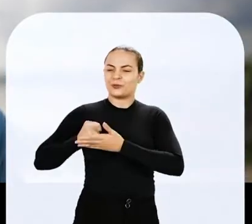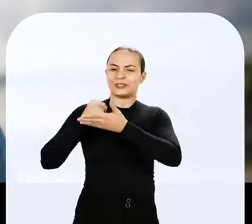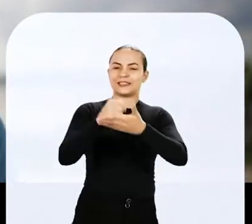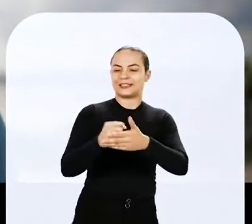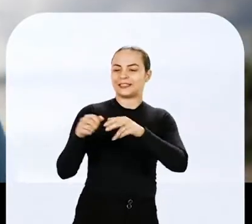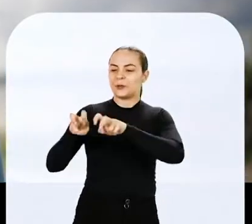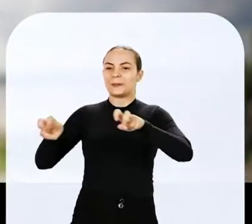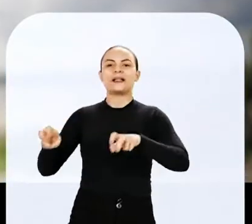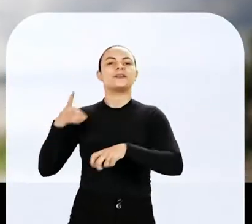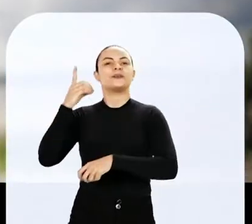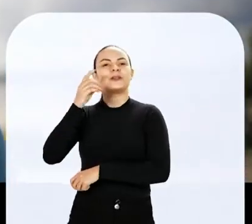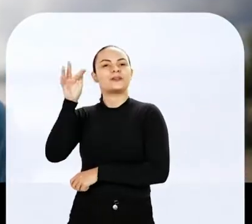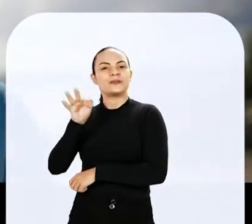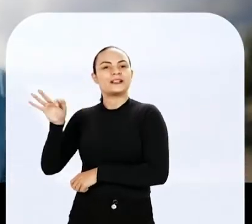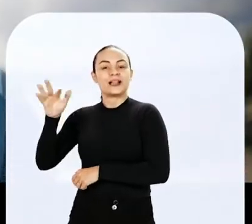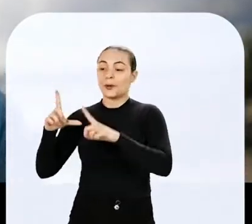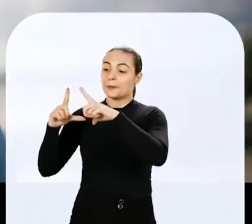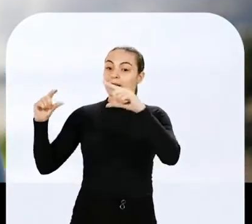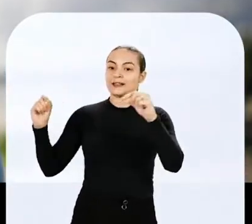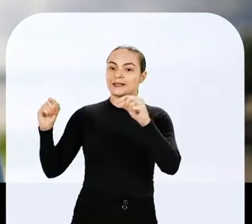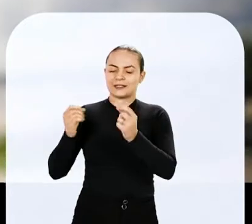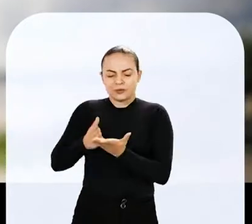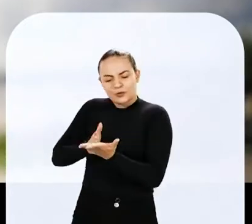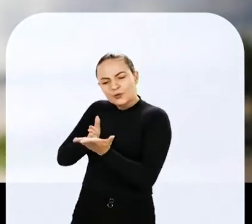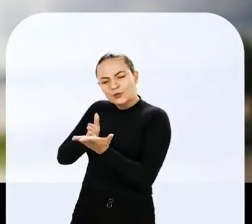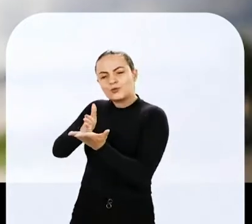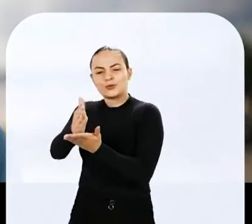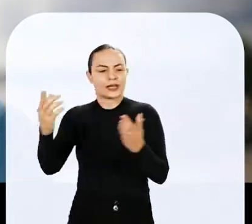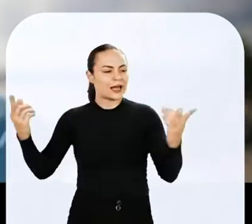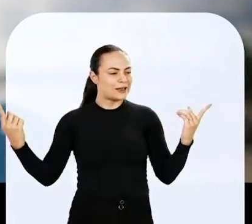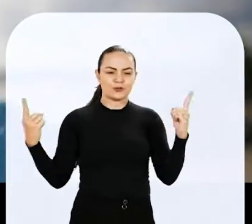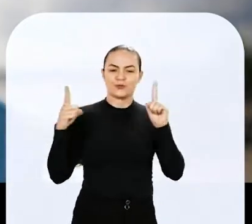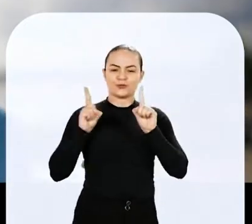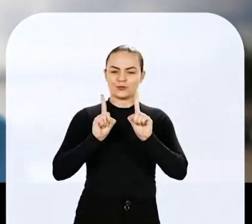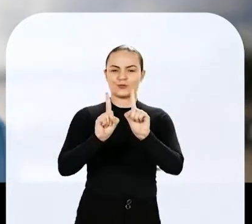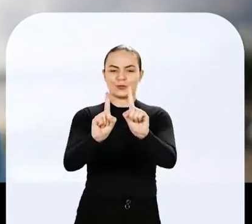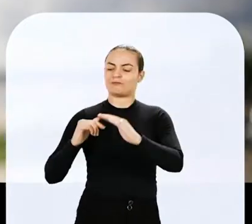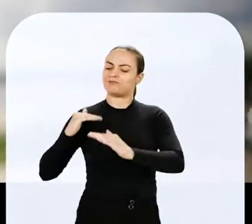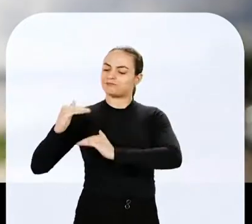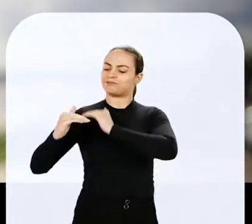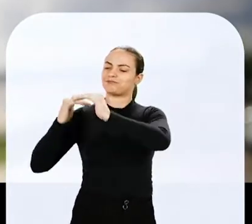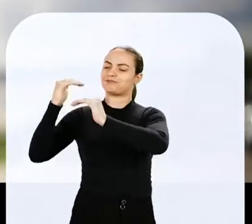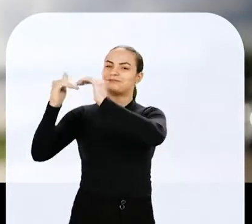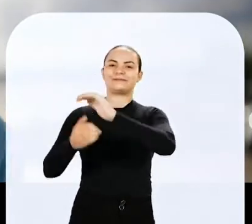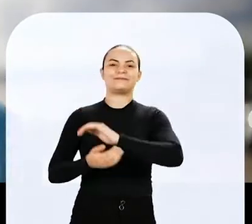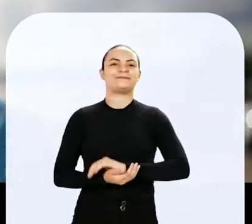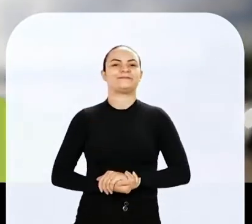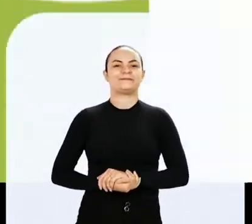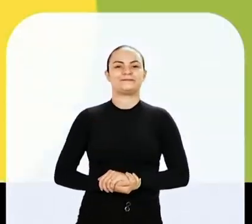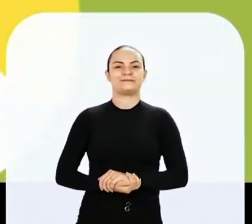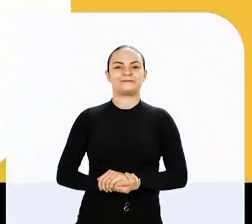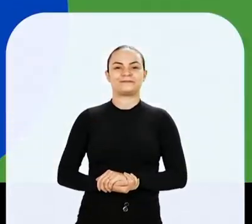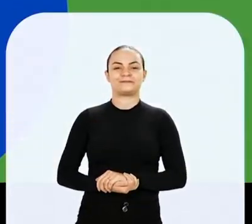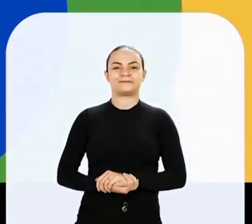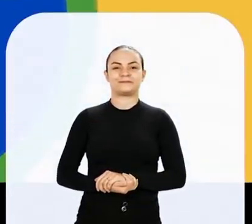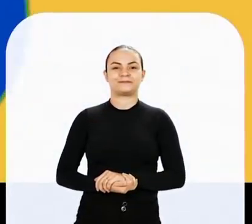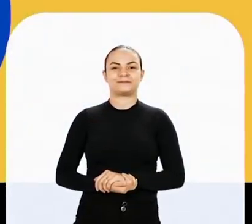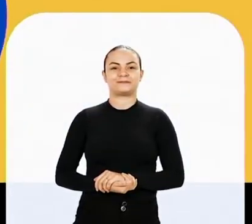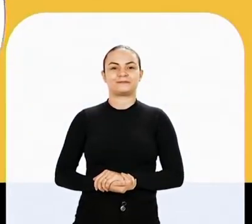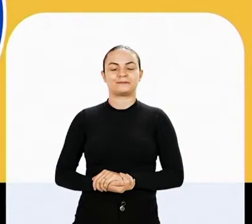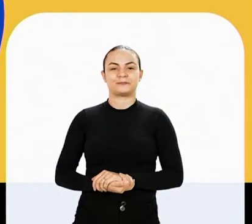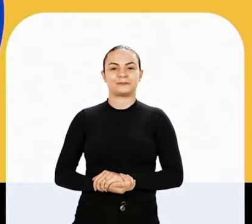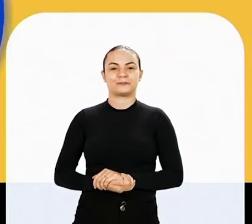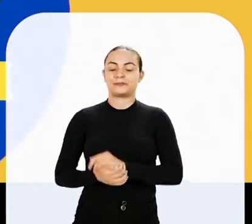enorme bancada 22 em Brasília, teremos um governo coerente e que caminha para o mesmo lugar, o lugar do progresso.